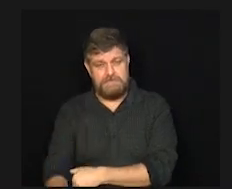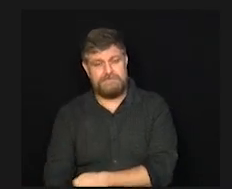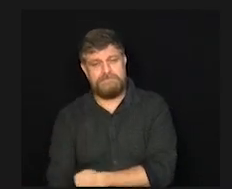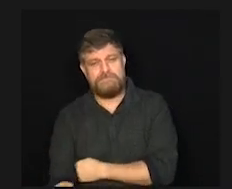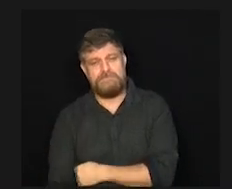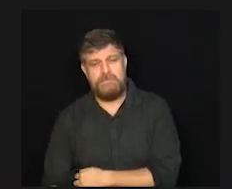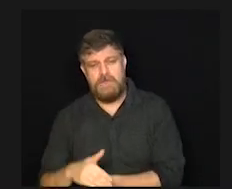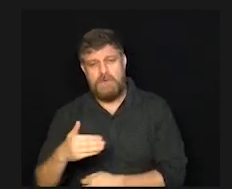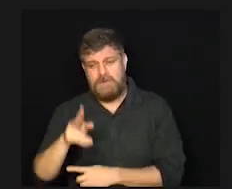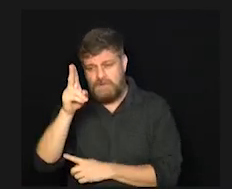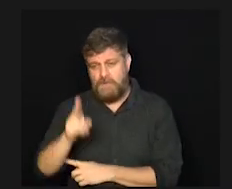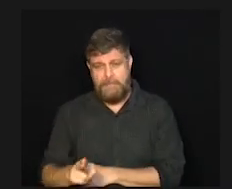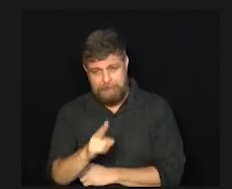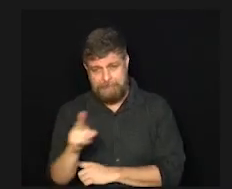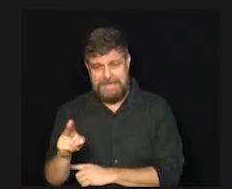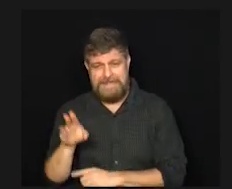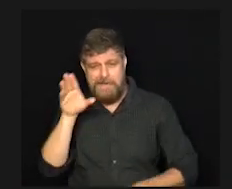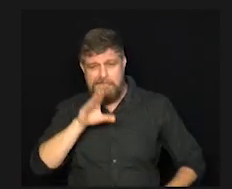o padre André